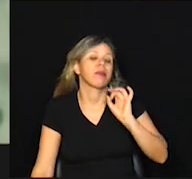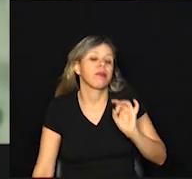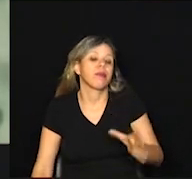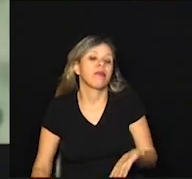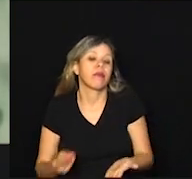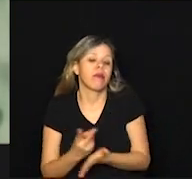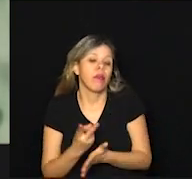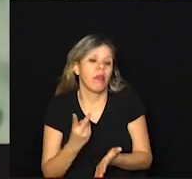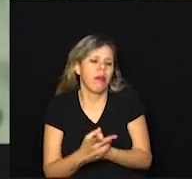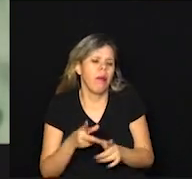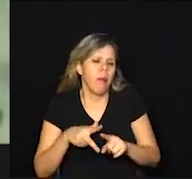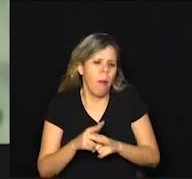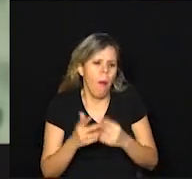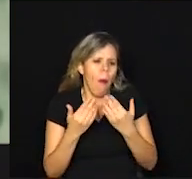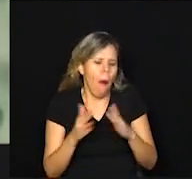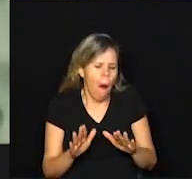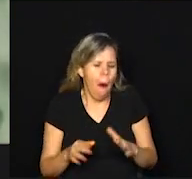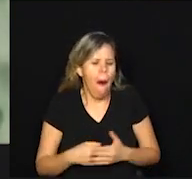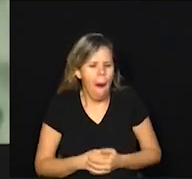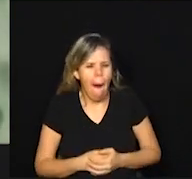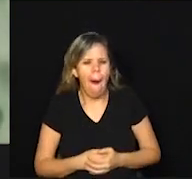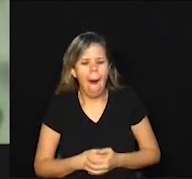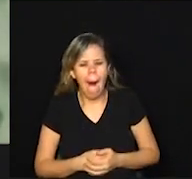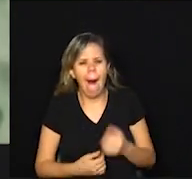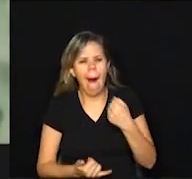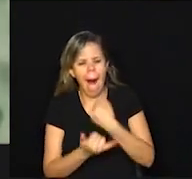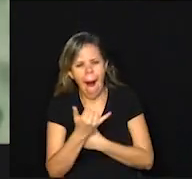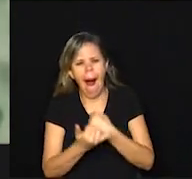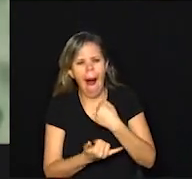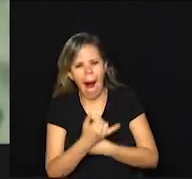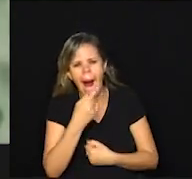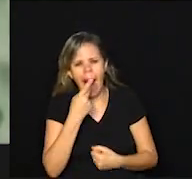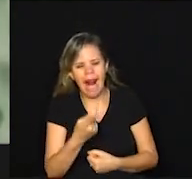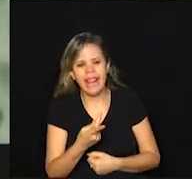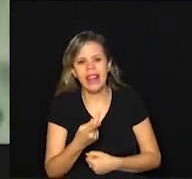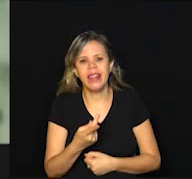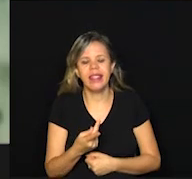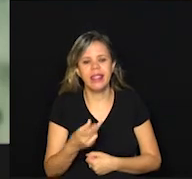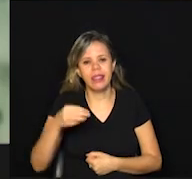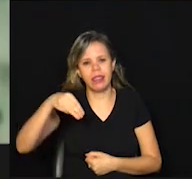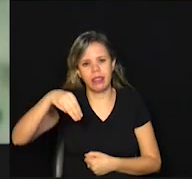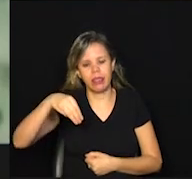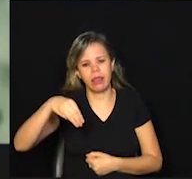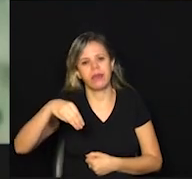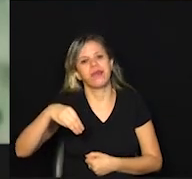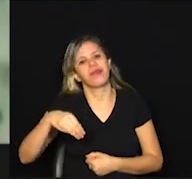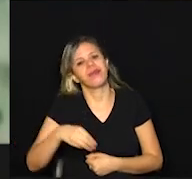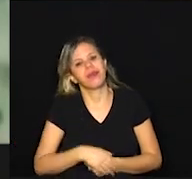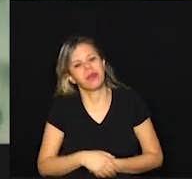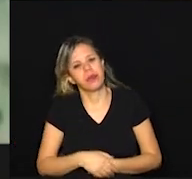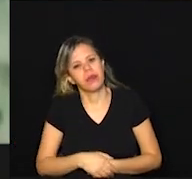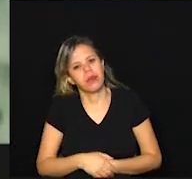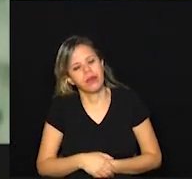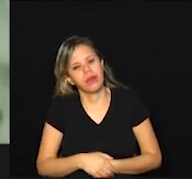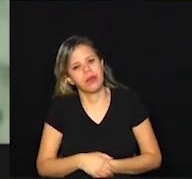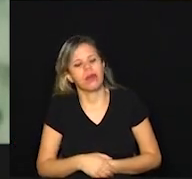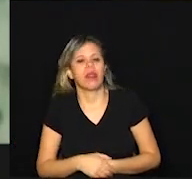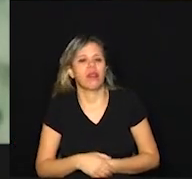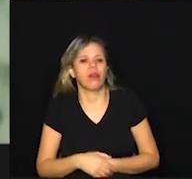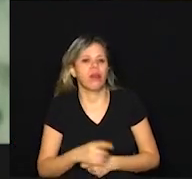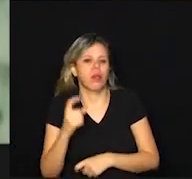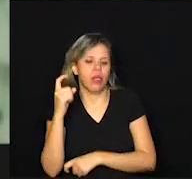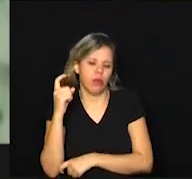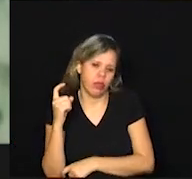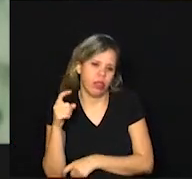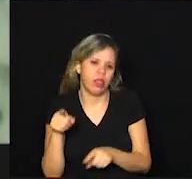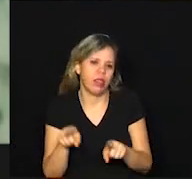manter funcionando e essa fala é o estendo a Maria Monteiro né lá no no Padre Anchieta que